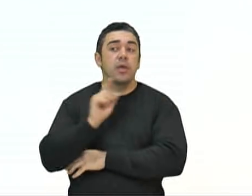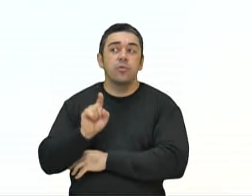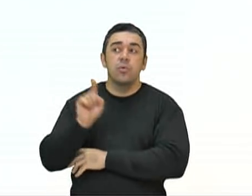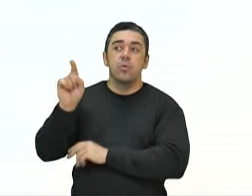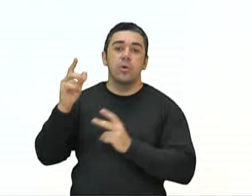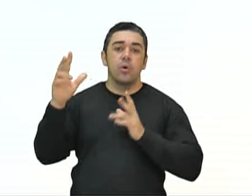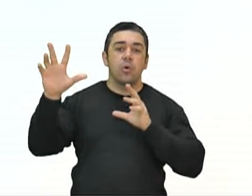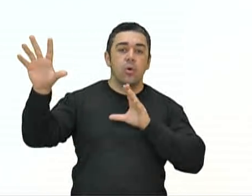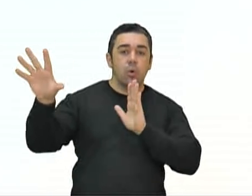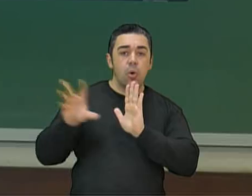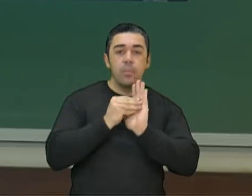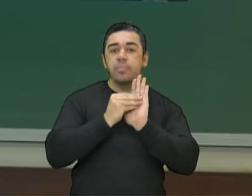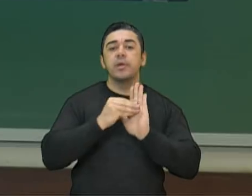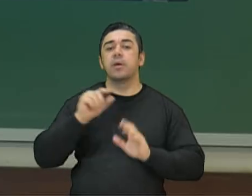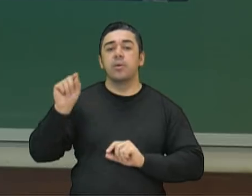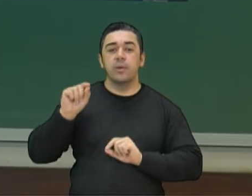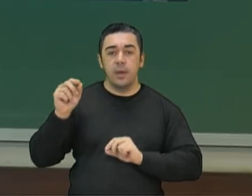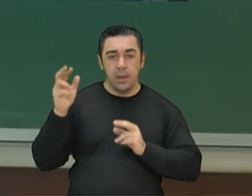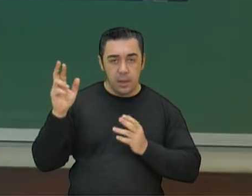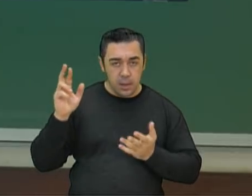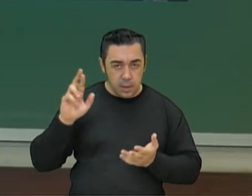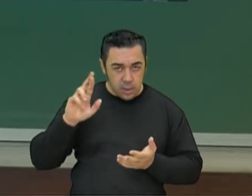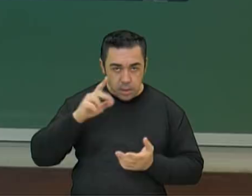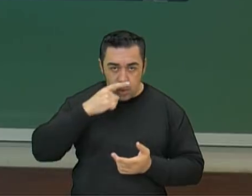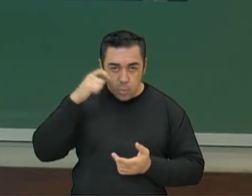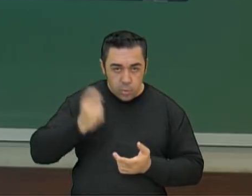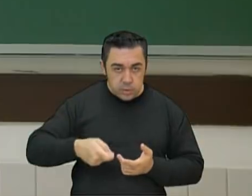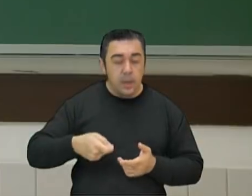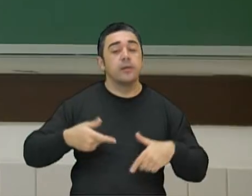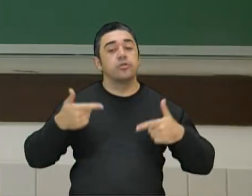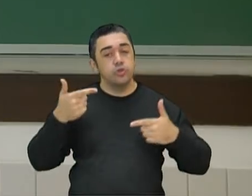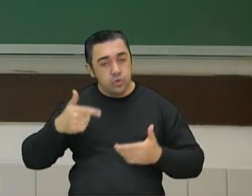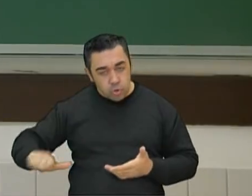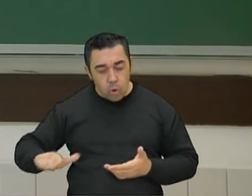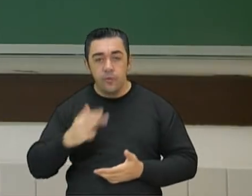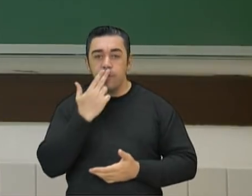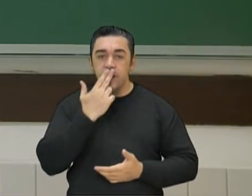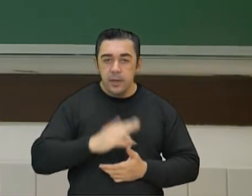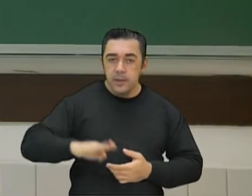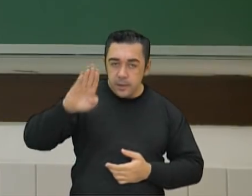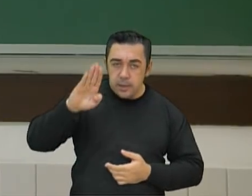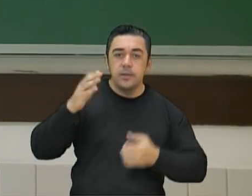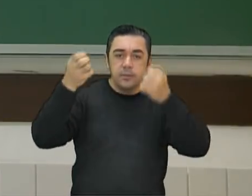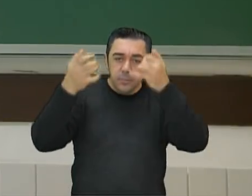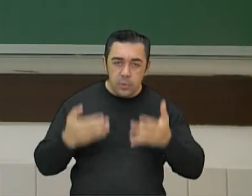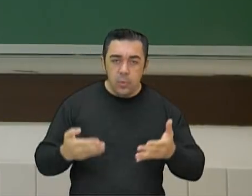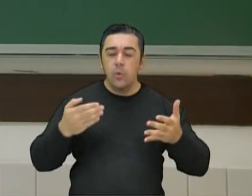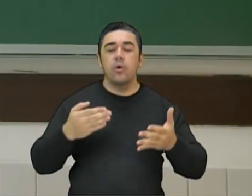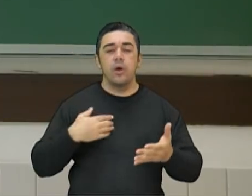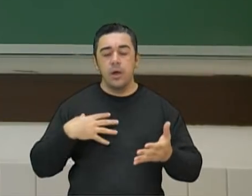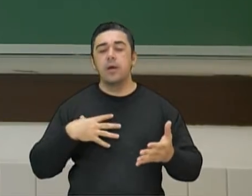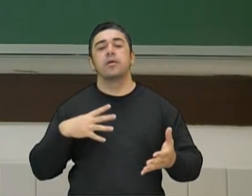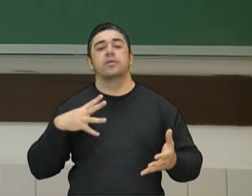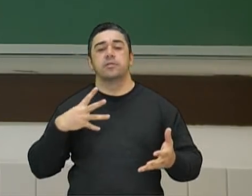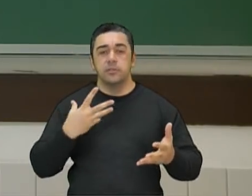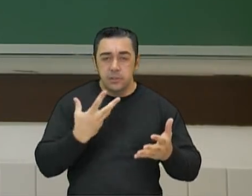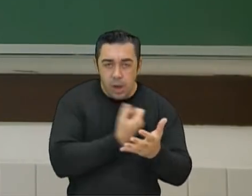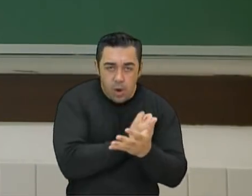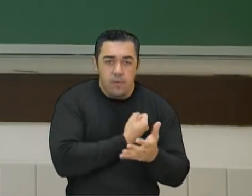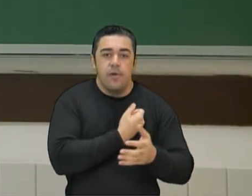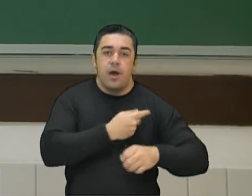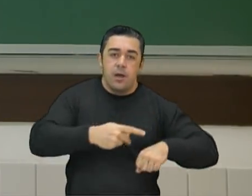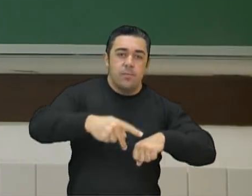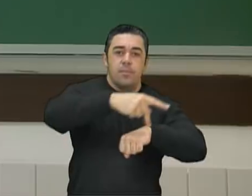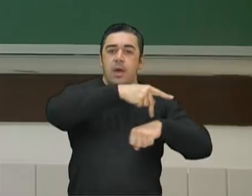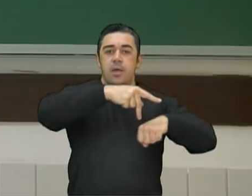União Soviética. Hitler voltou a se apresentar como o salvador da pátria para esse povo alemão.